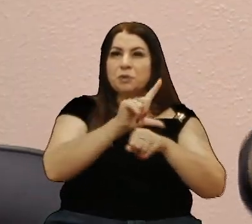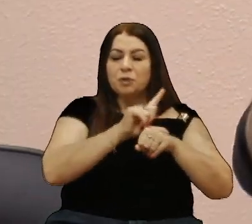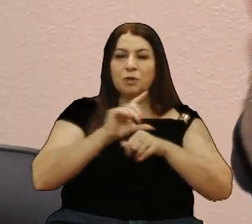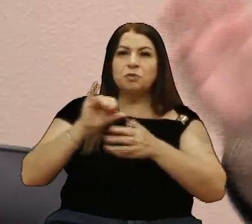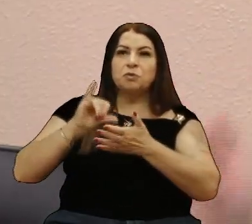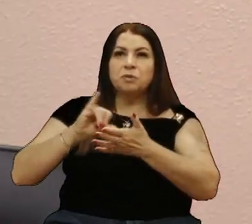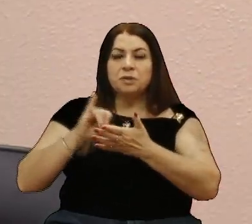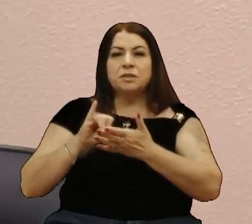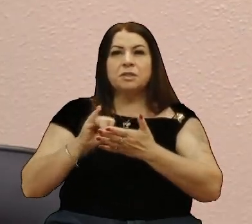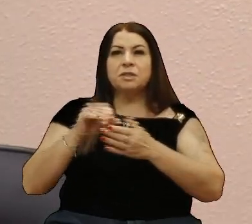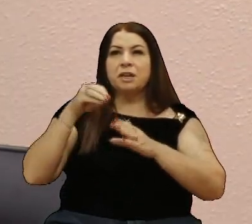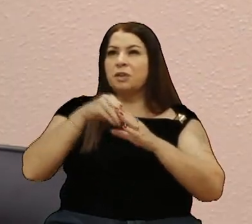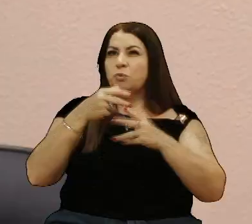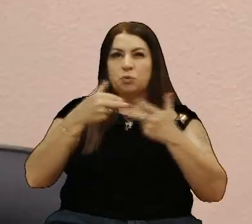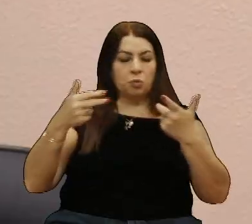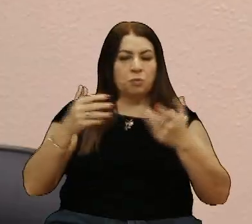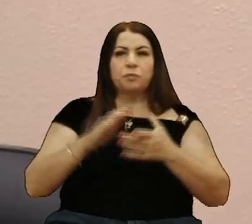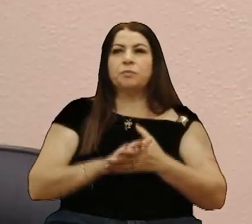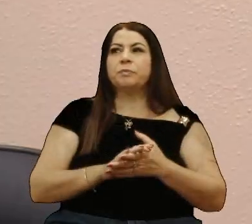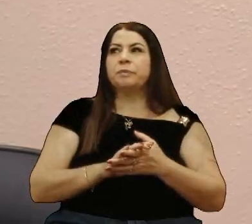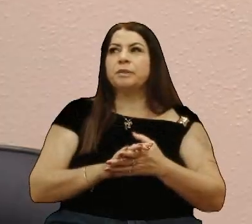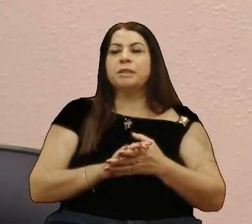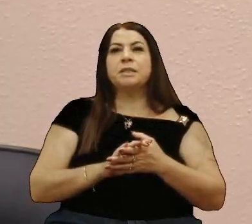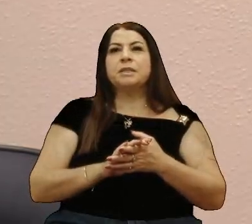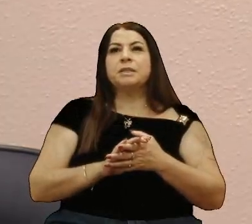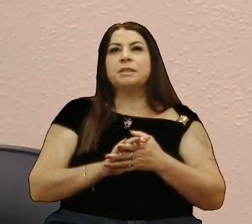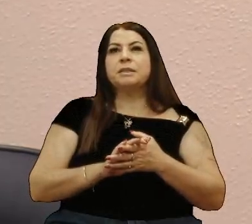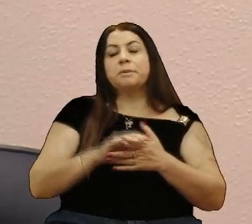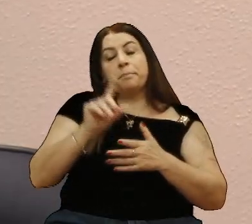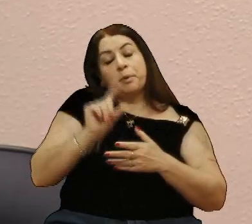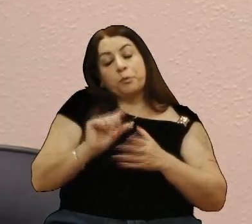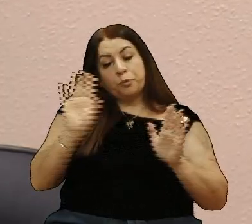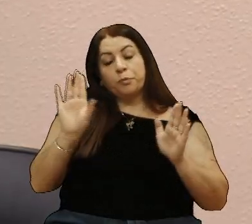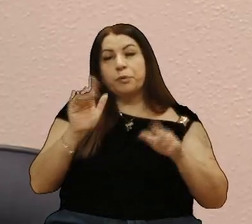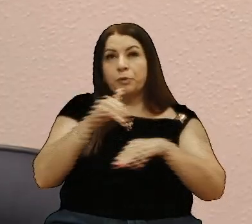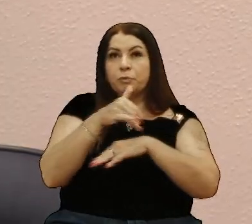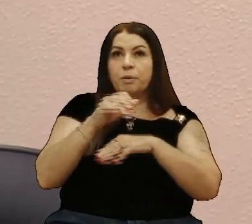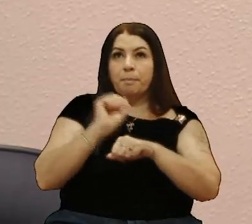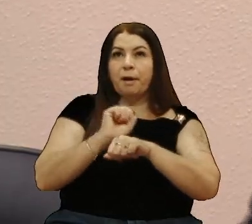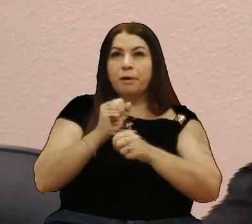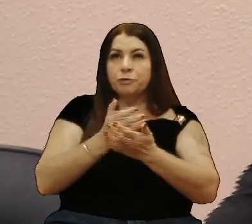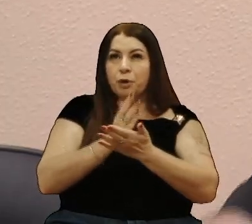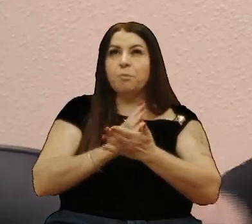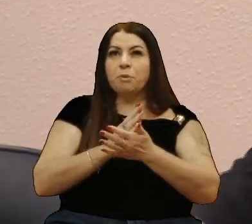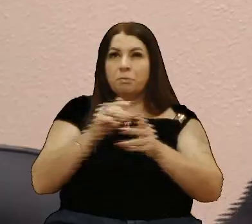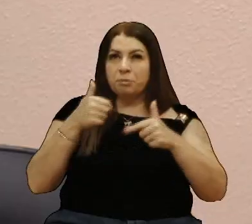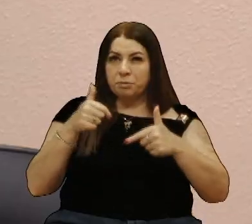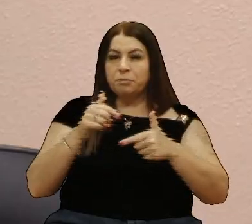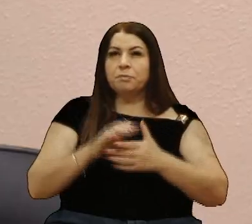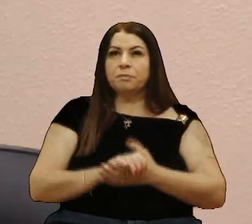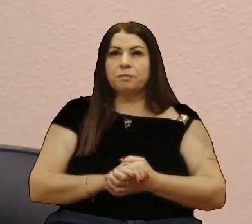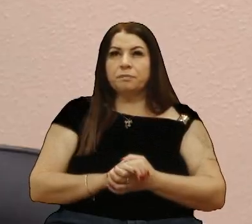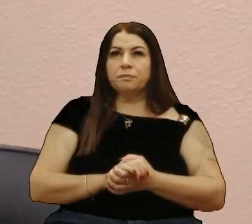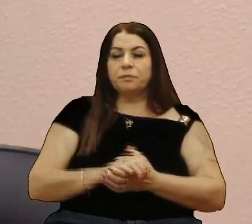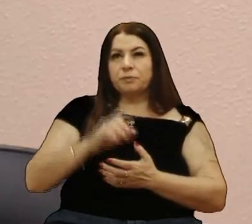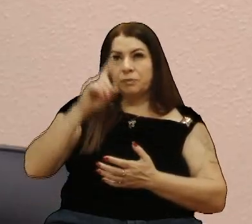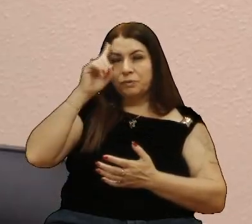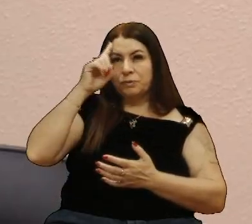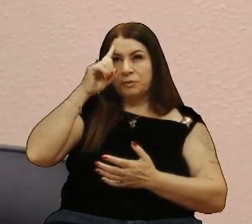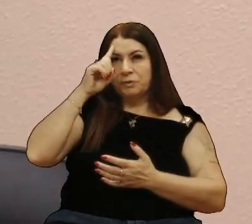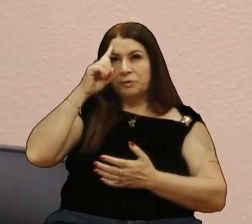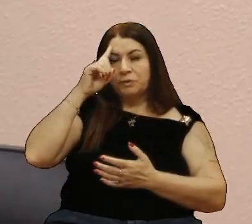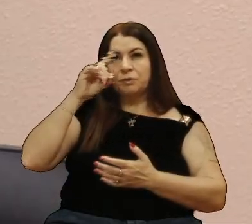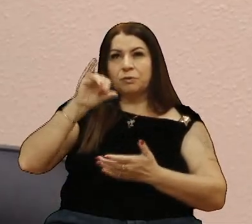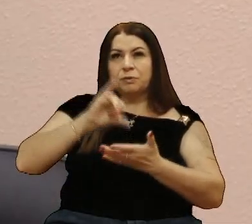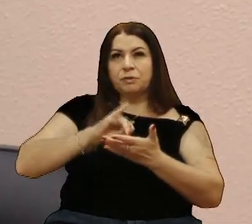centro, dentre outras coisas mais. Então, menos um nas ruas para parar de incomodar quem trabalha dia e noite aí no centro